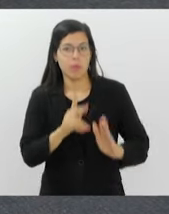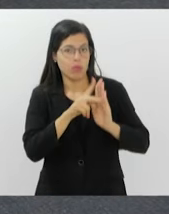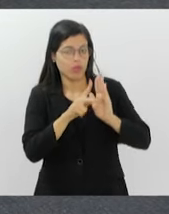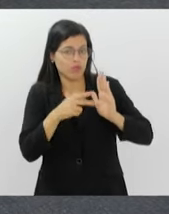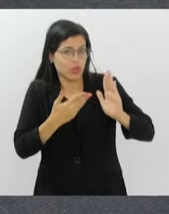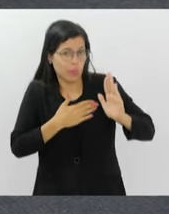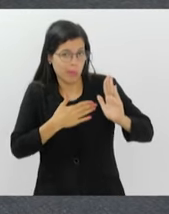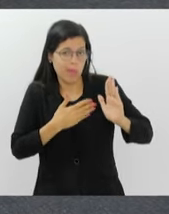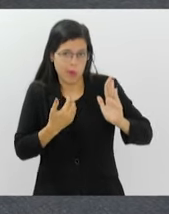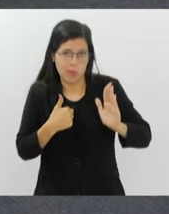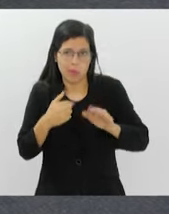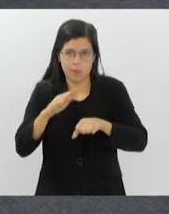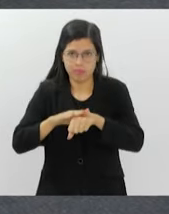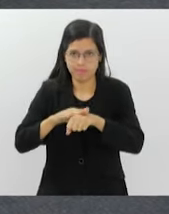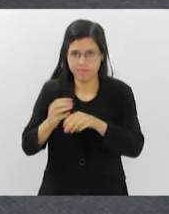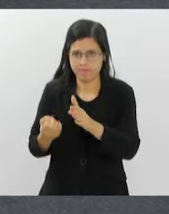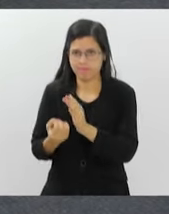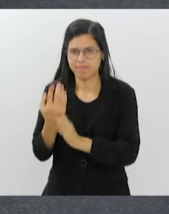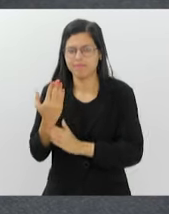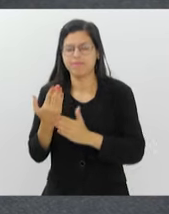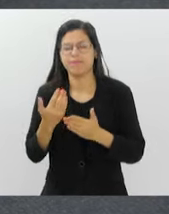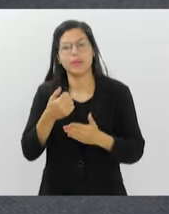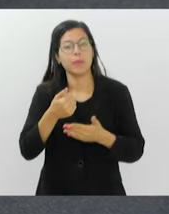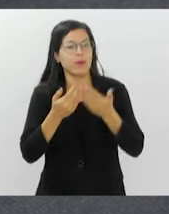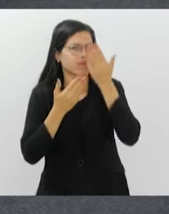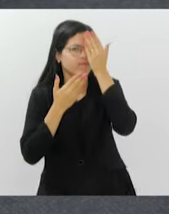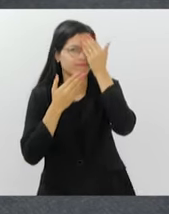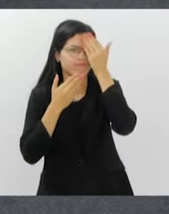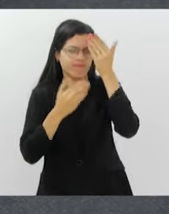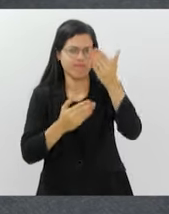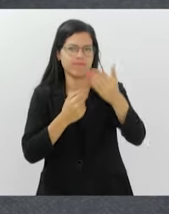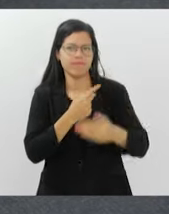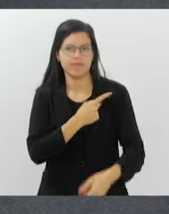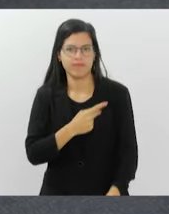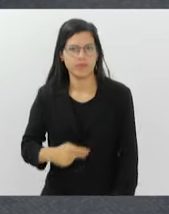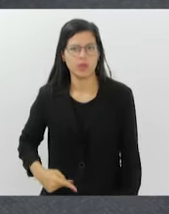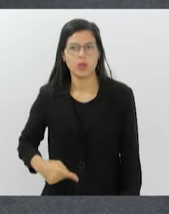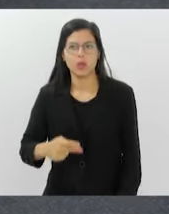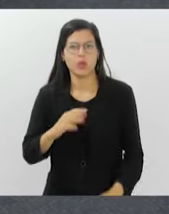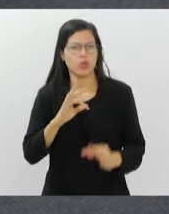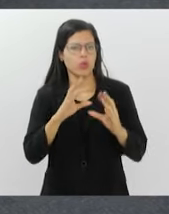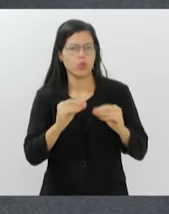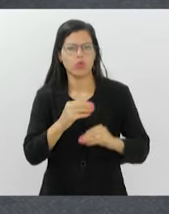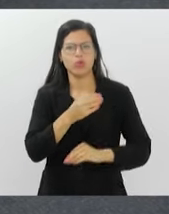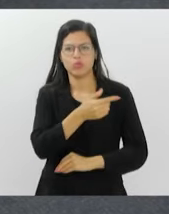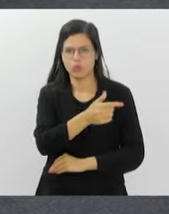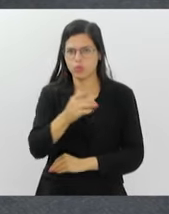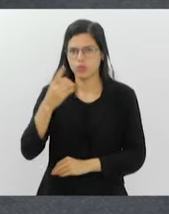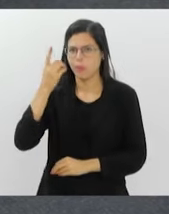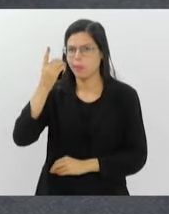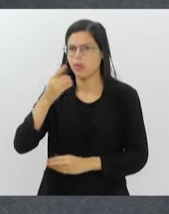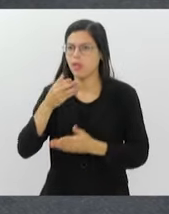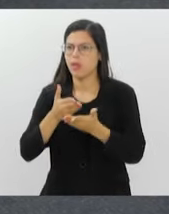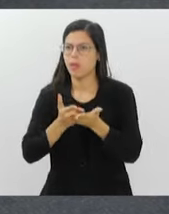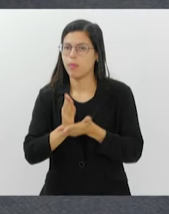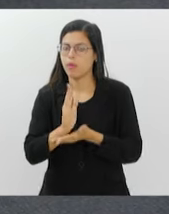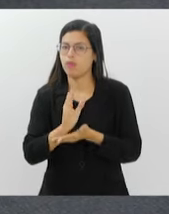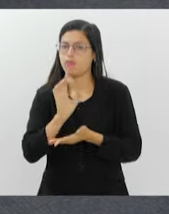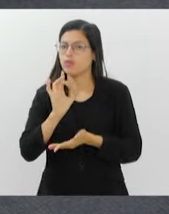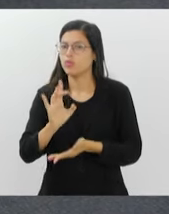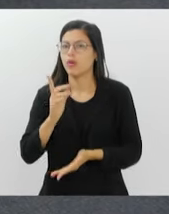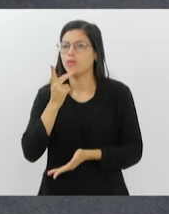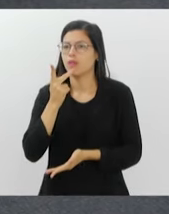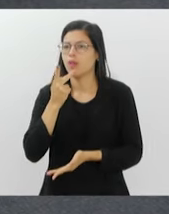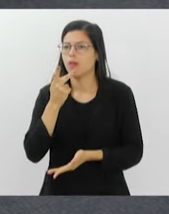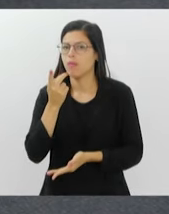deputada tiju para agradecer vossa excelência e todos os deputados pela aprovação vou falar só uma palavrinha